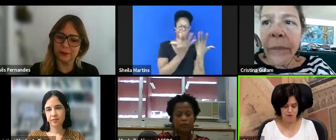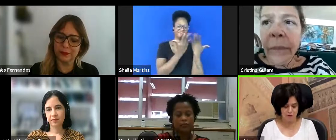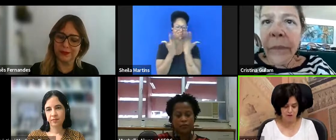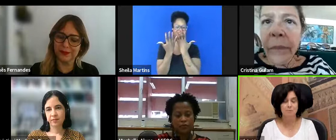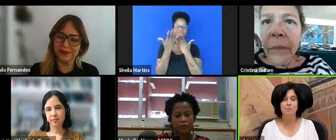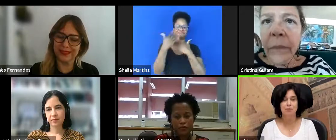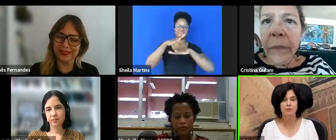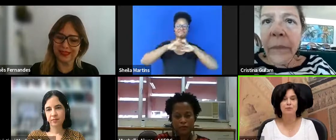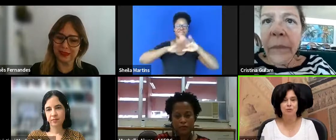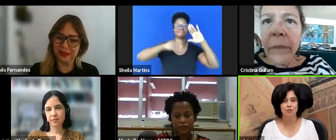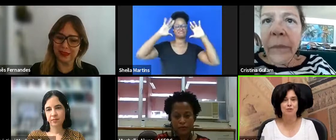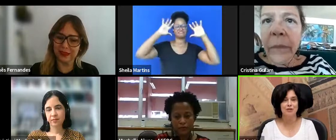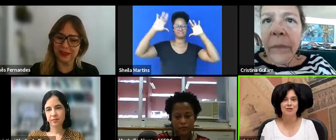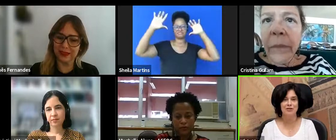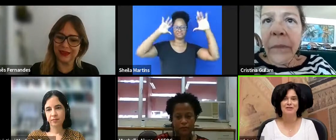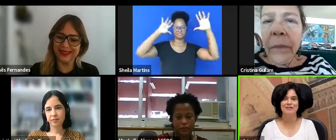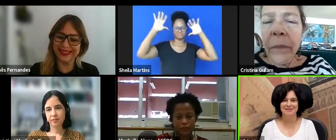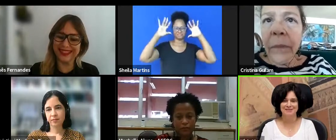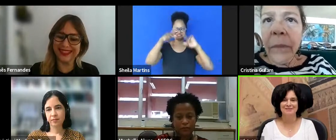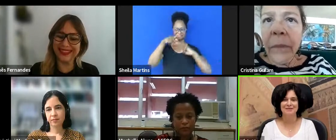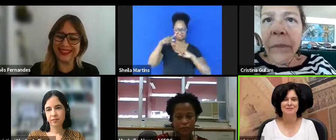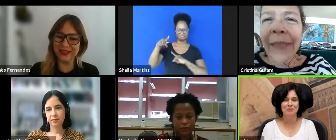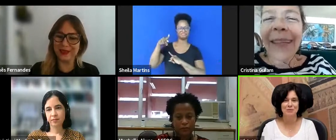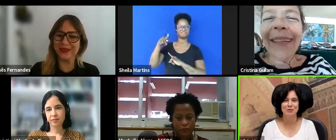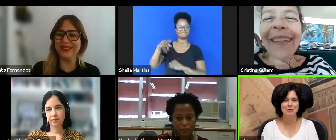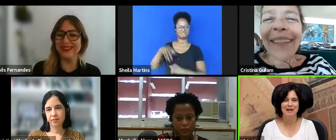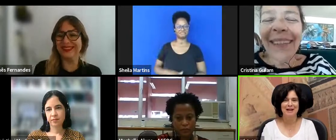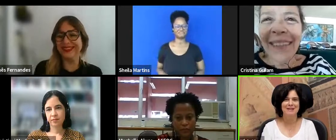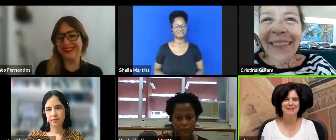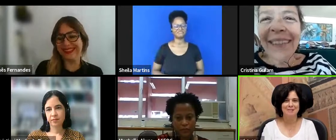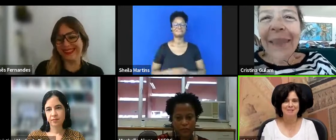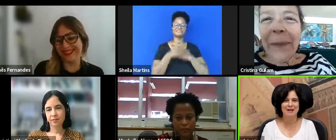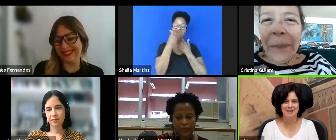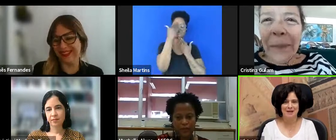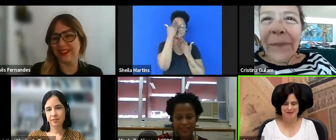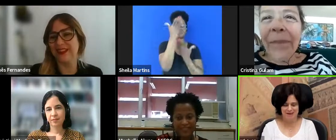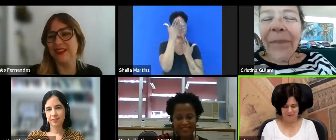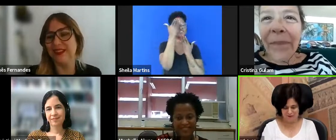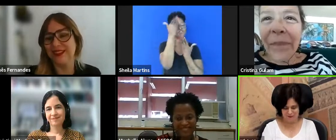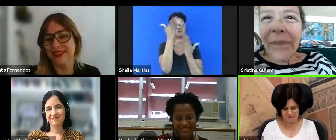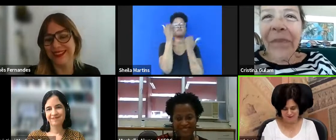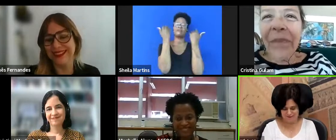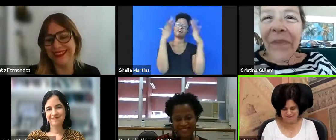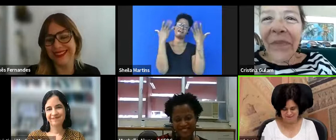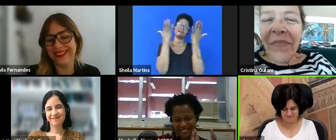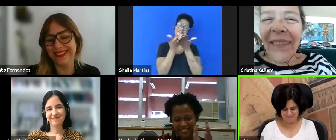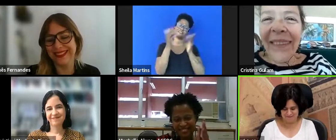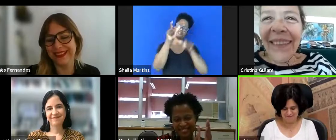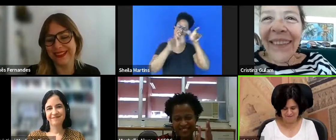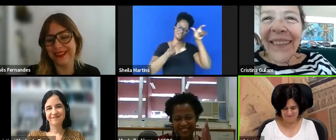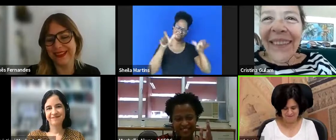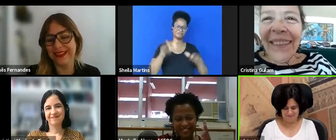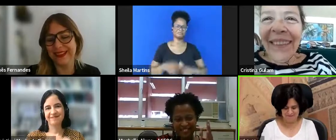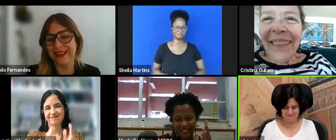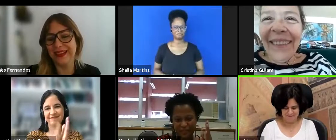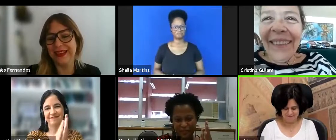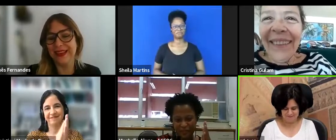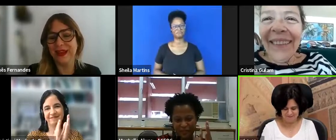profissões, professores. Muito obrigada e parabéns a todos.